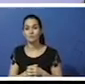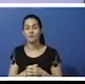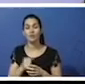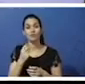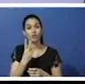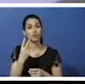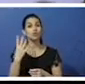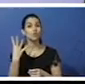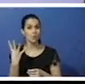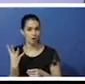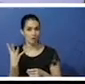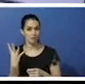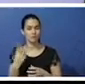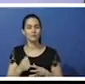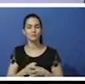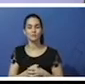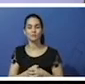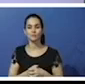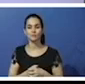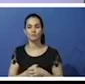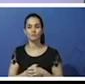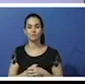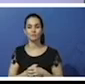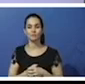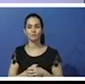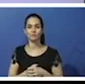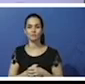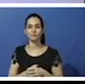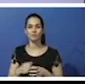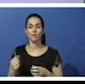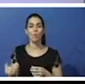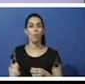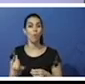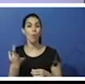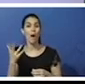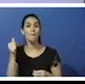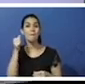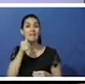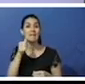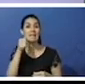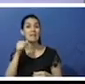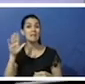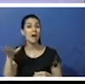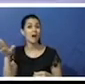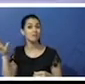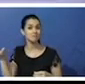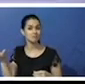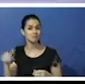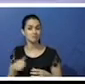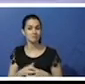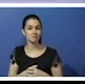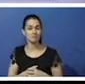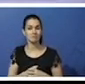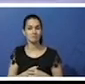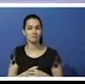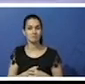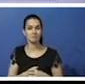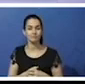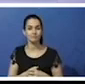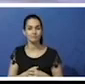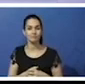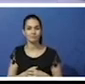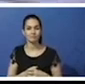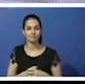aqui, 24 sementes. Quantas são as meninas? Opa!